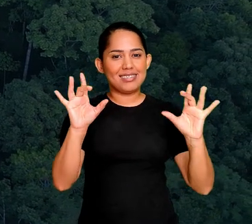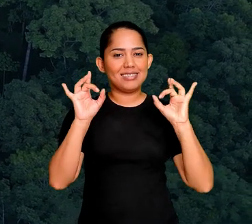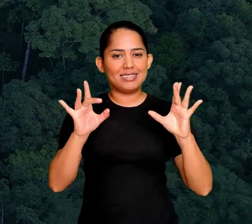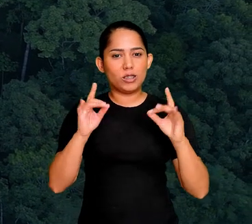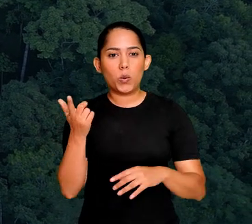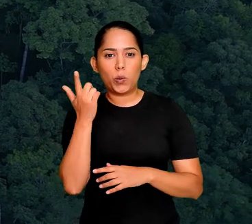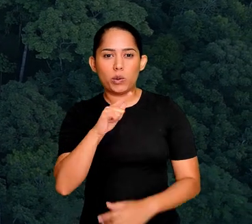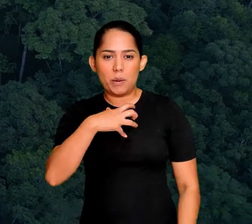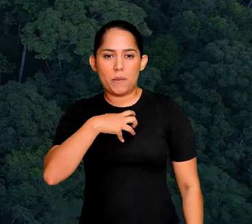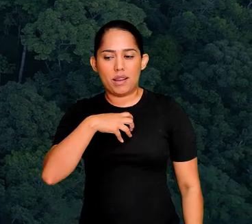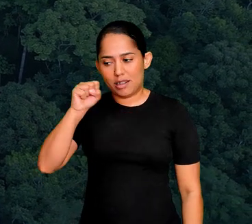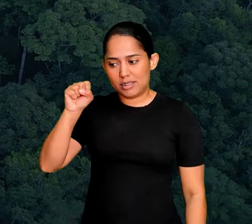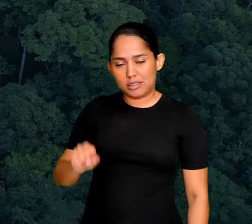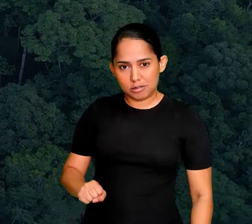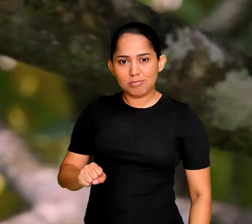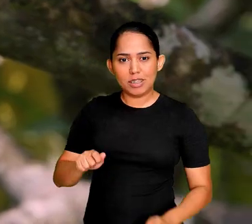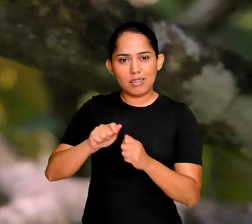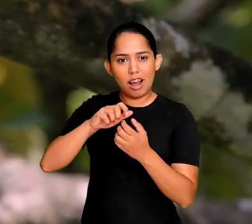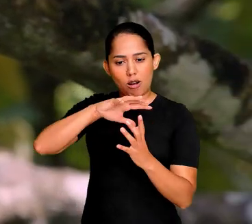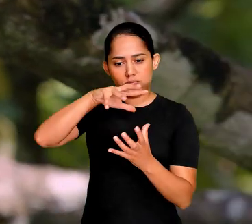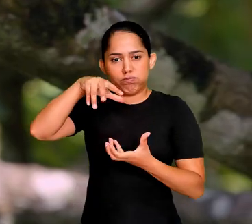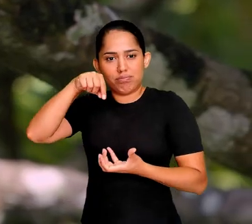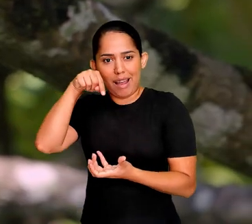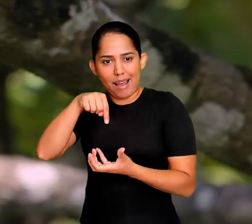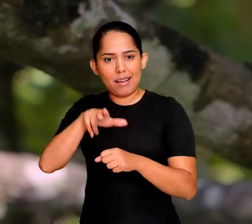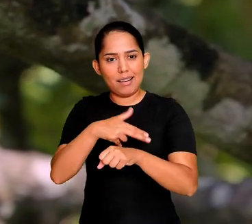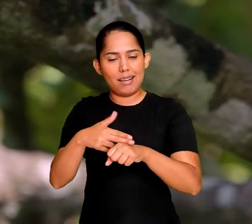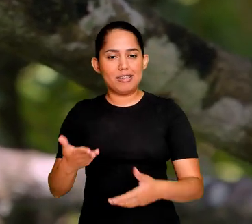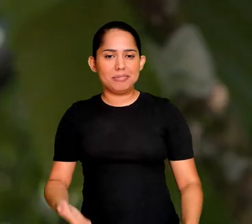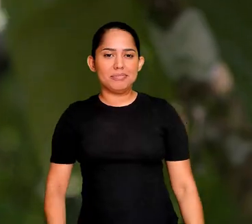mundo ainda para a produção de cacau aqui no sul da Bahia.